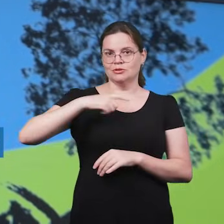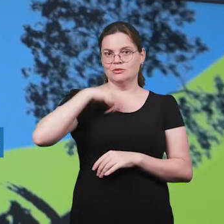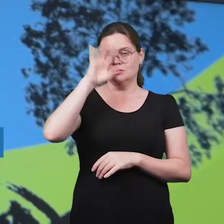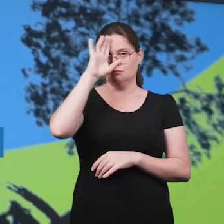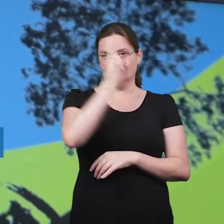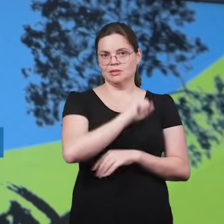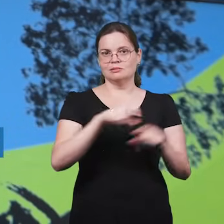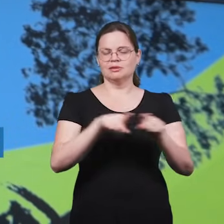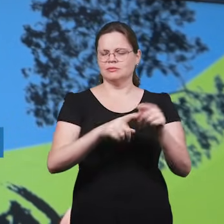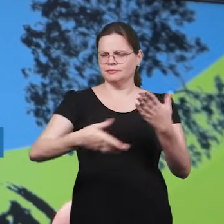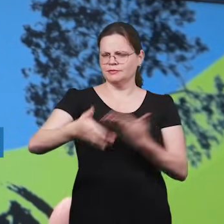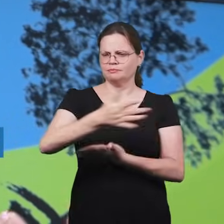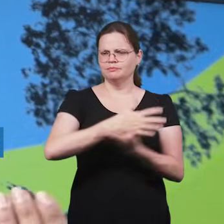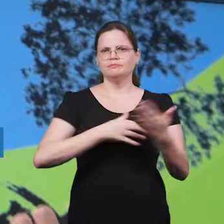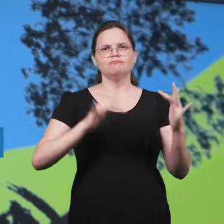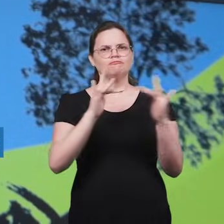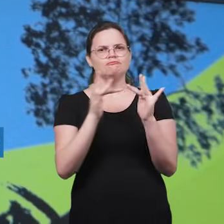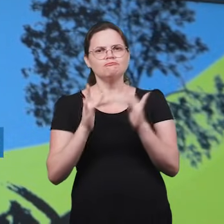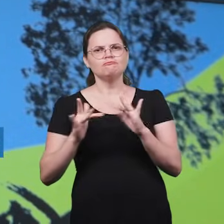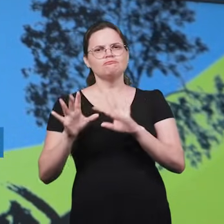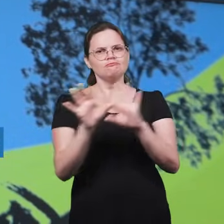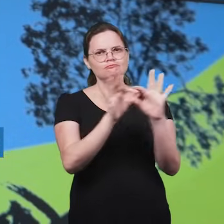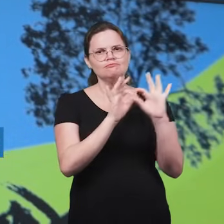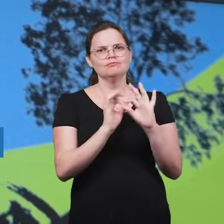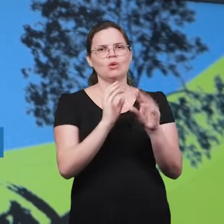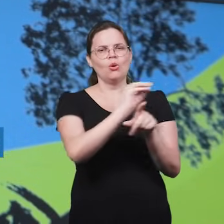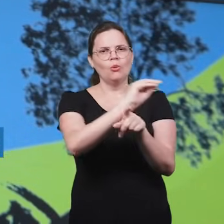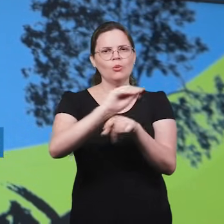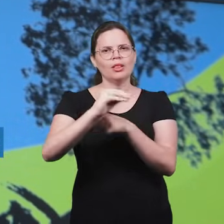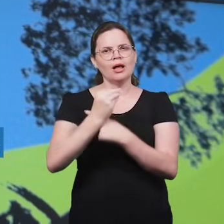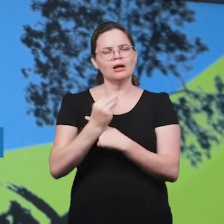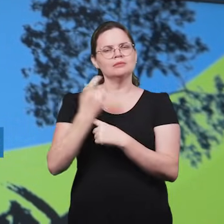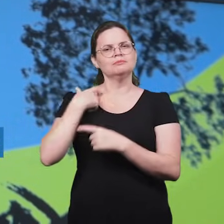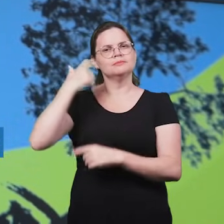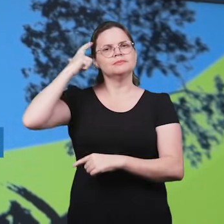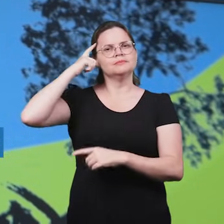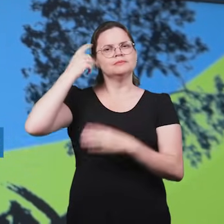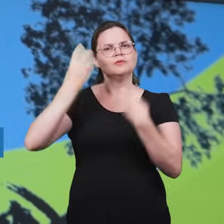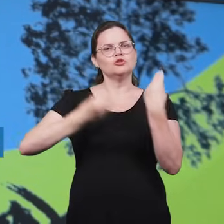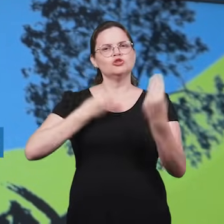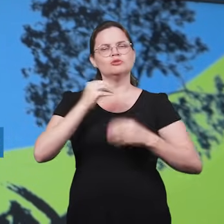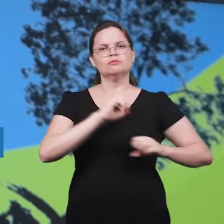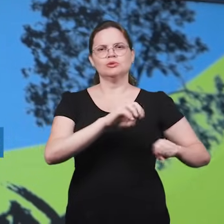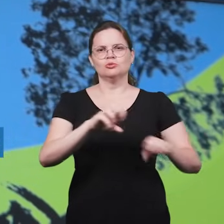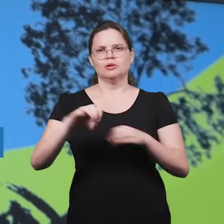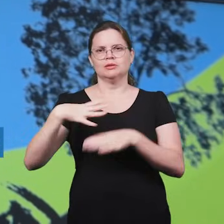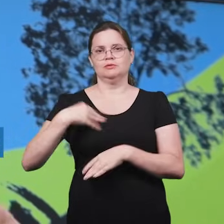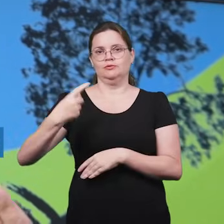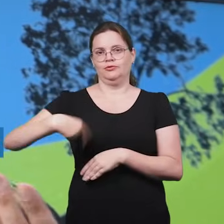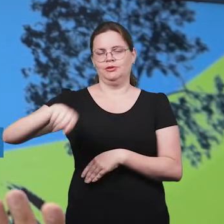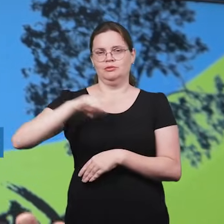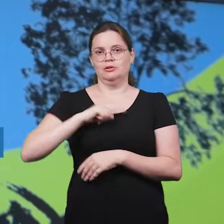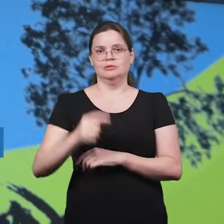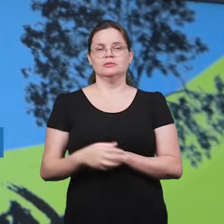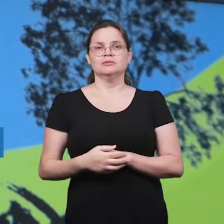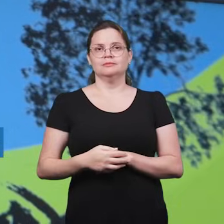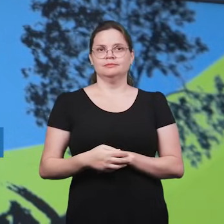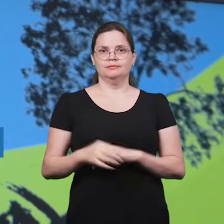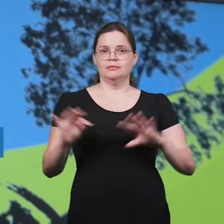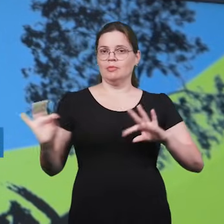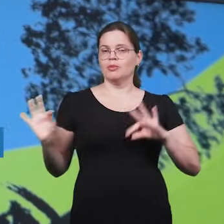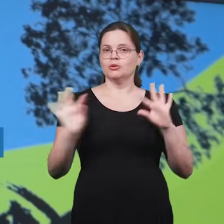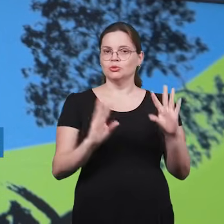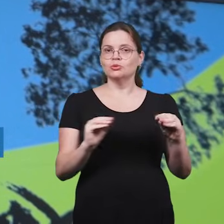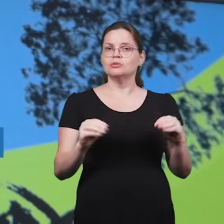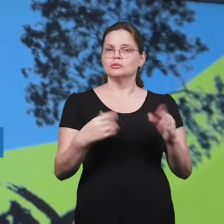de cuidado, a respeito de pensar mesmo a educação dos nossos filhos, isso foi colocado para